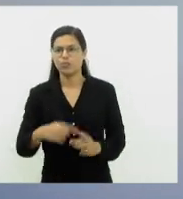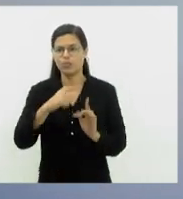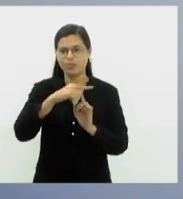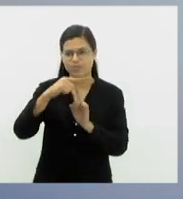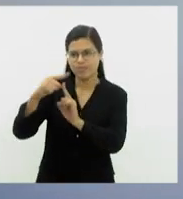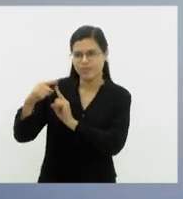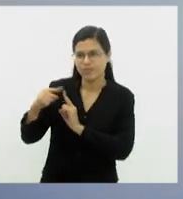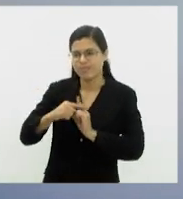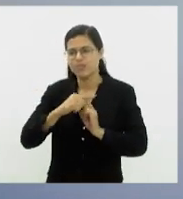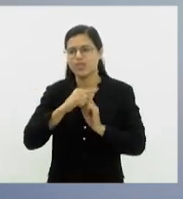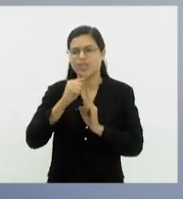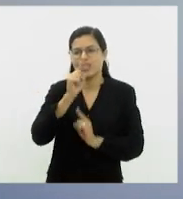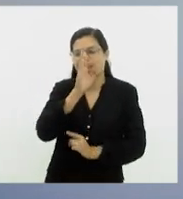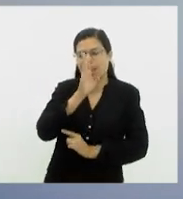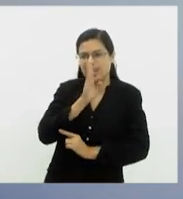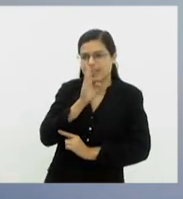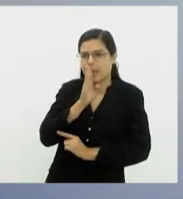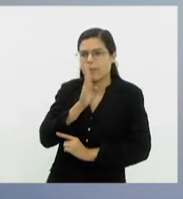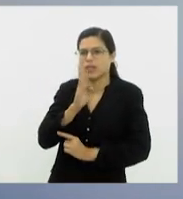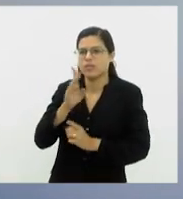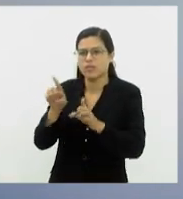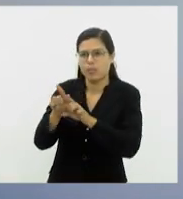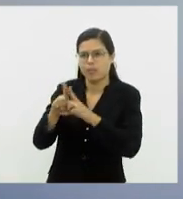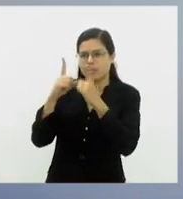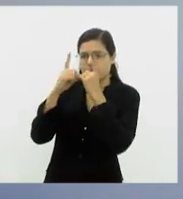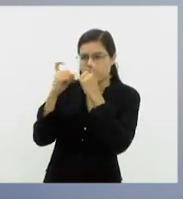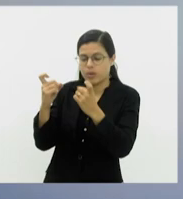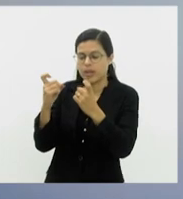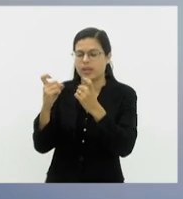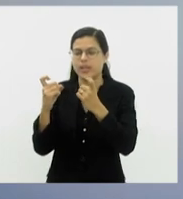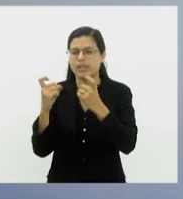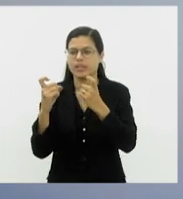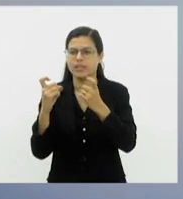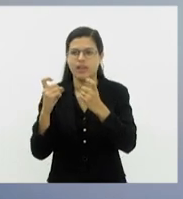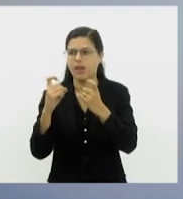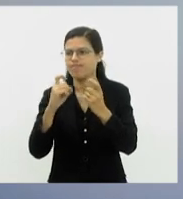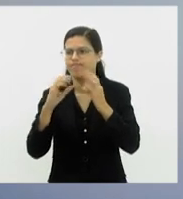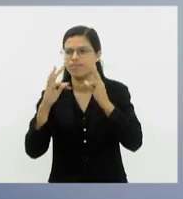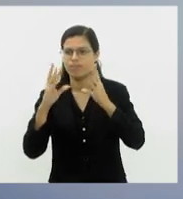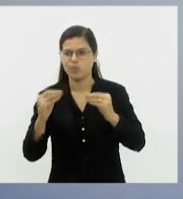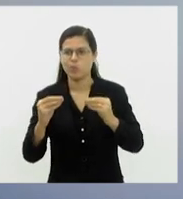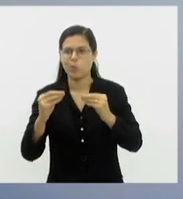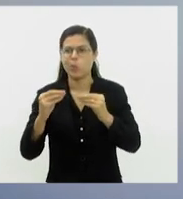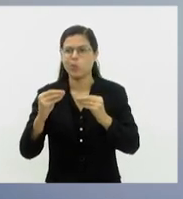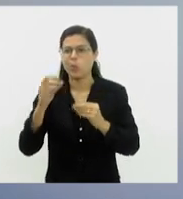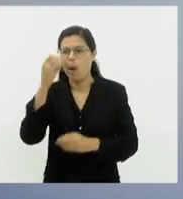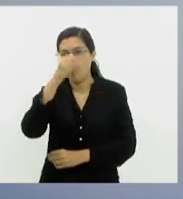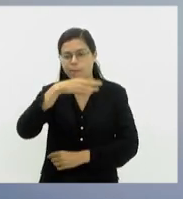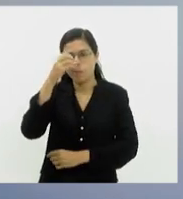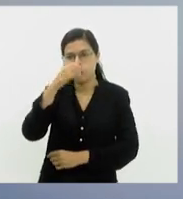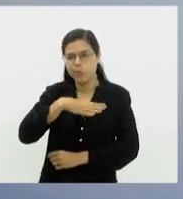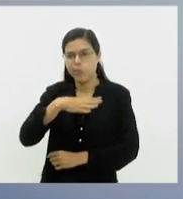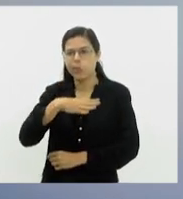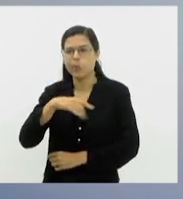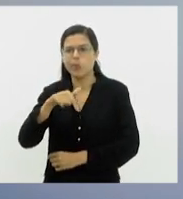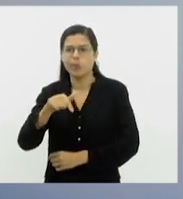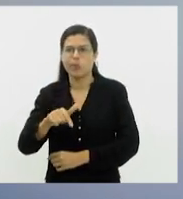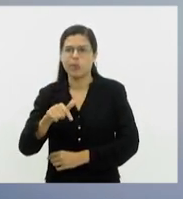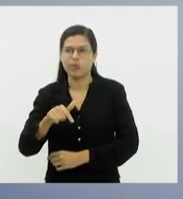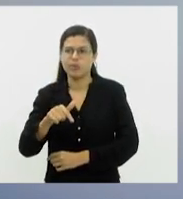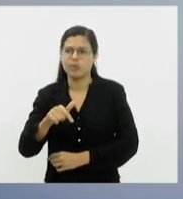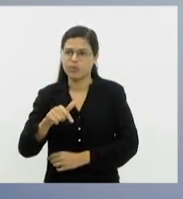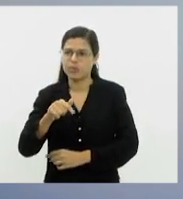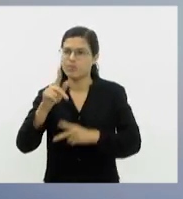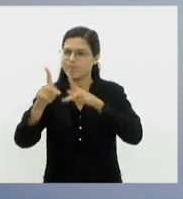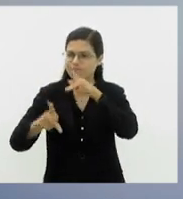vilipêndio de todas as maneiras de abuso e de interdição da Cidadania plena da